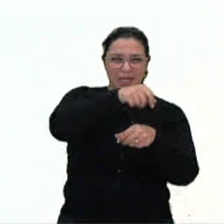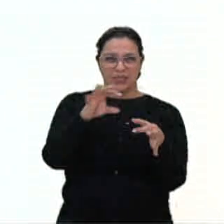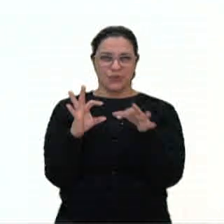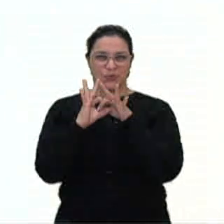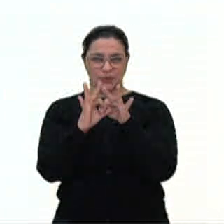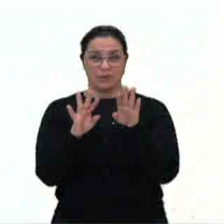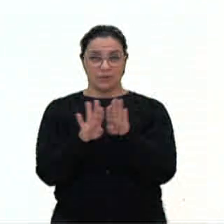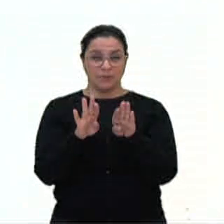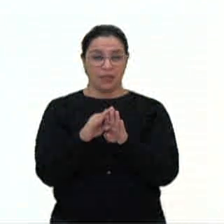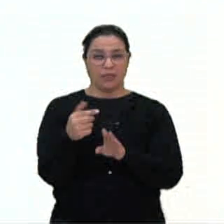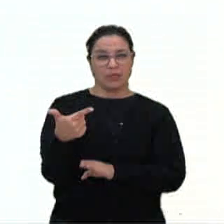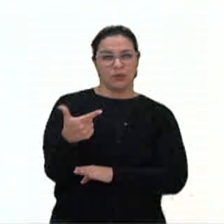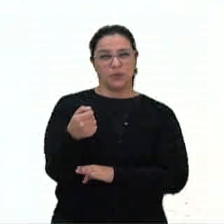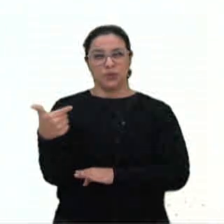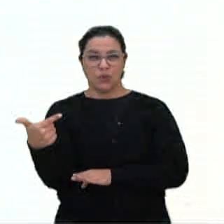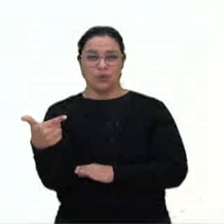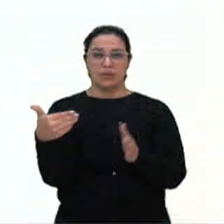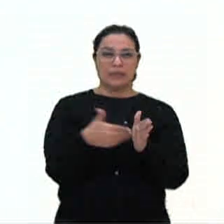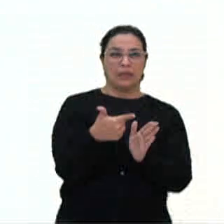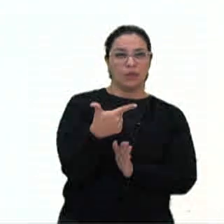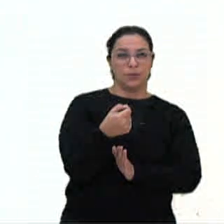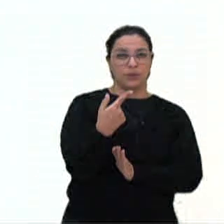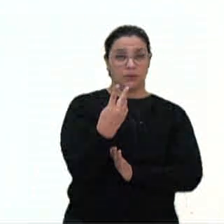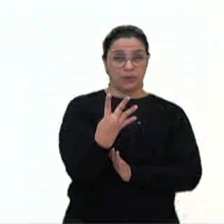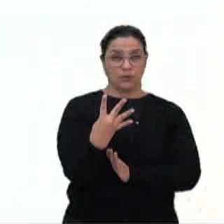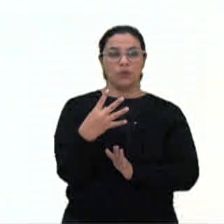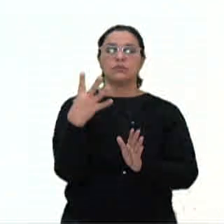de 2012 a 2014, apesar de